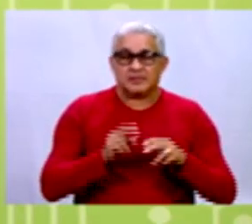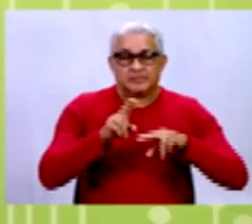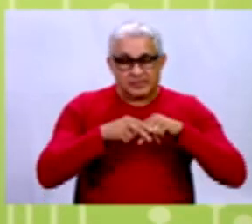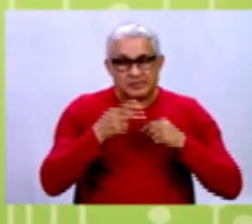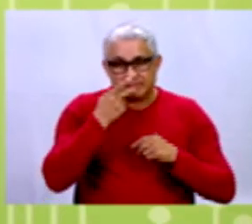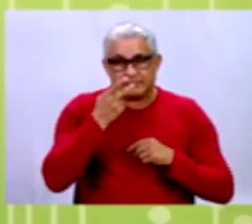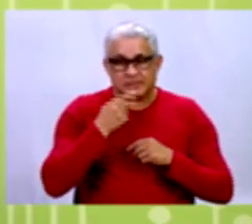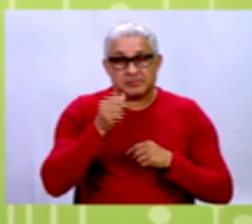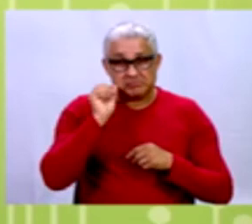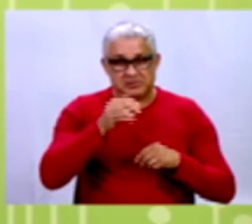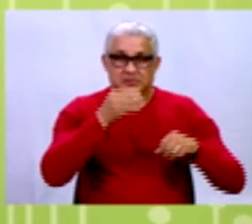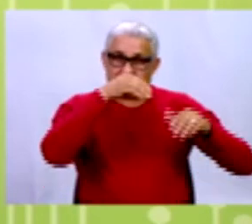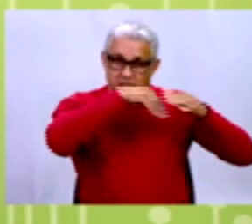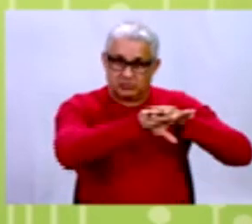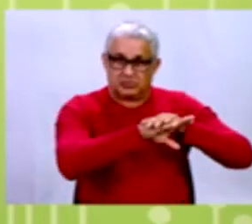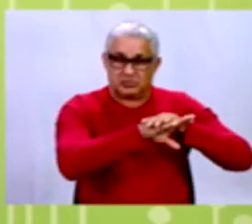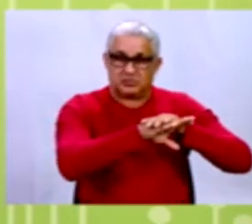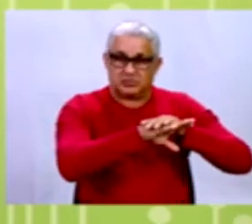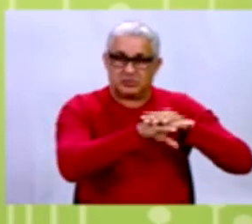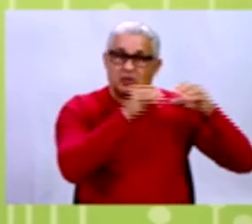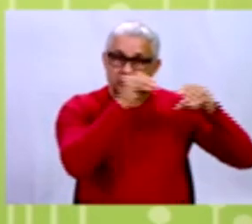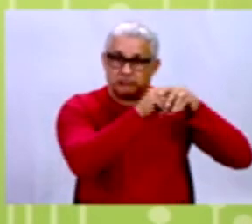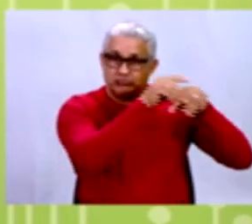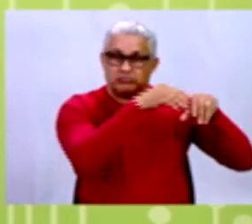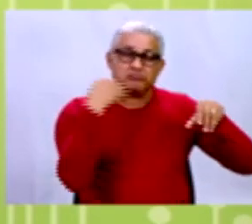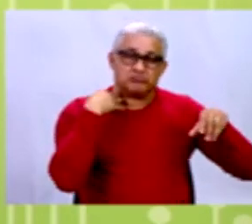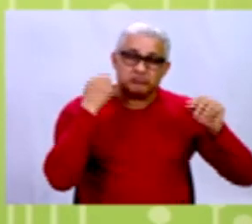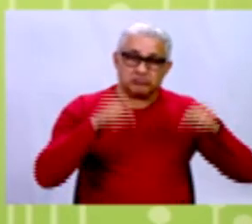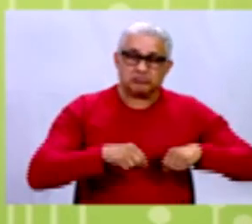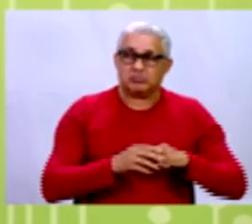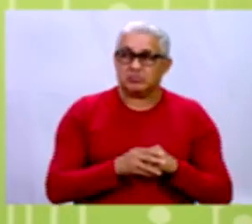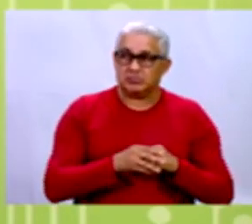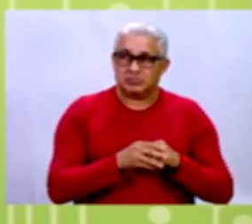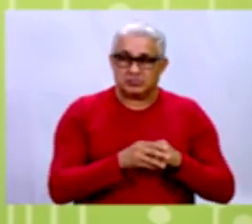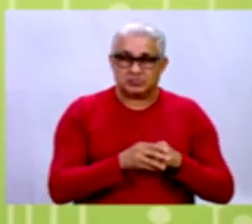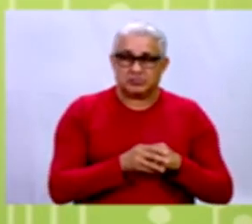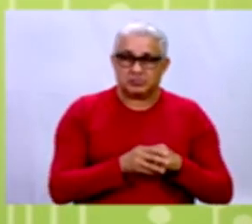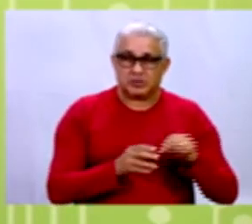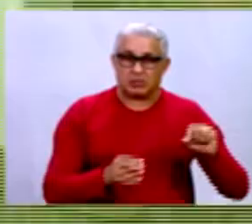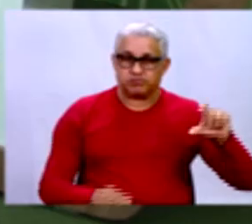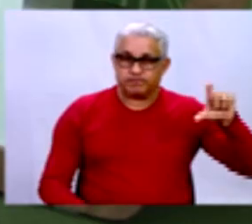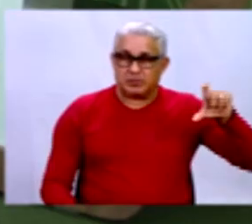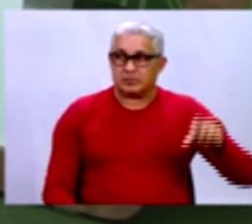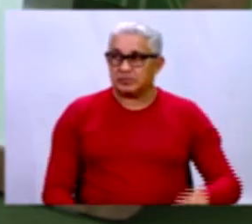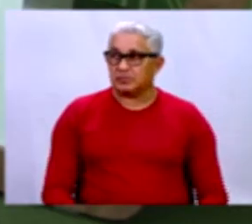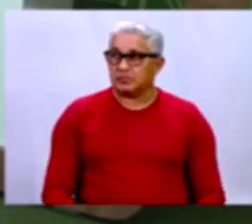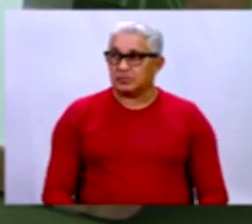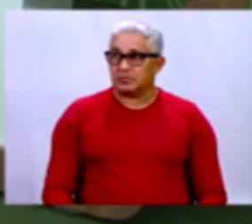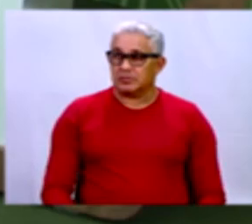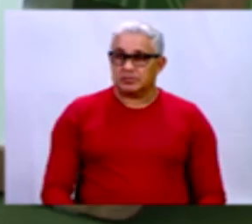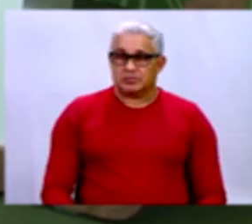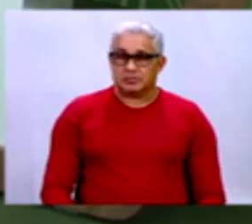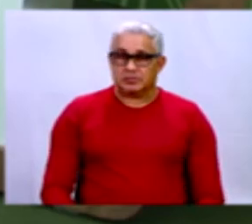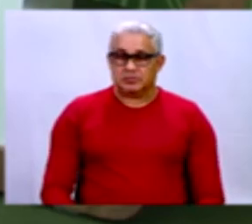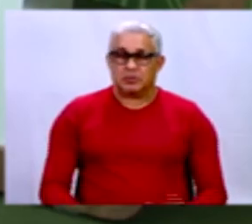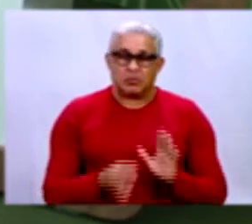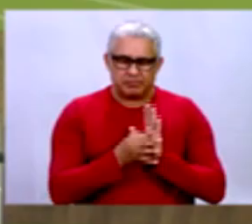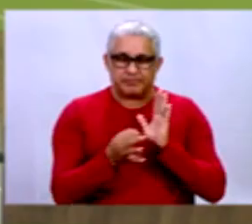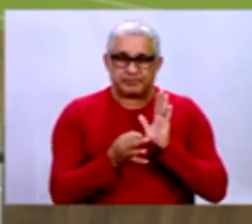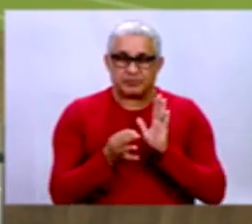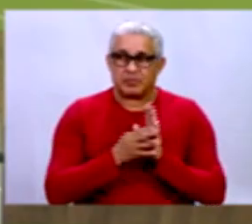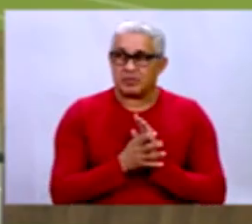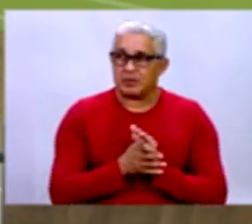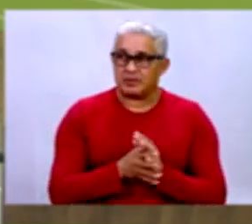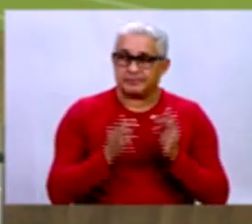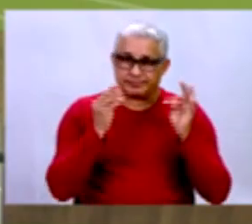se for para guardar, coloque no lugar que vai render alguma coisa, tá? Professora Aline, só para